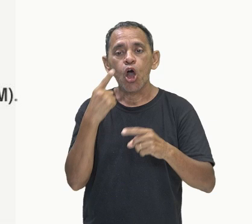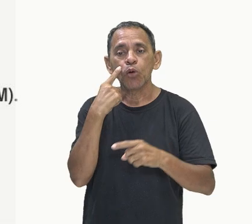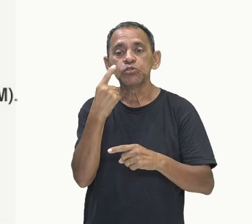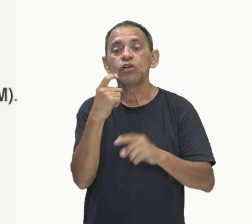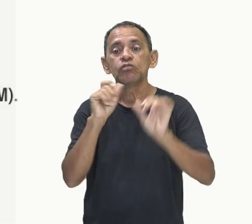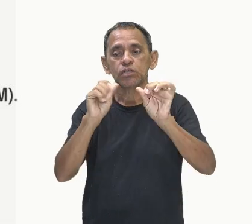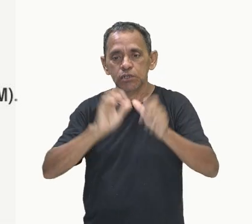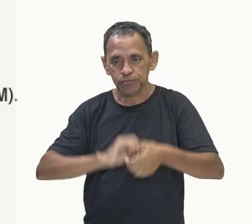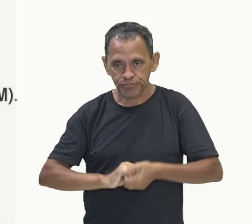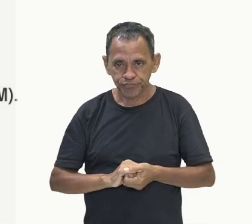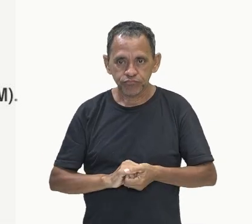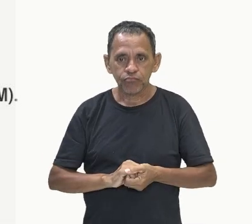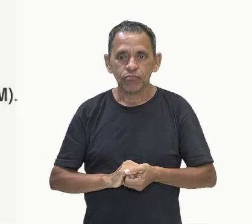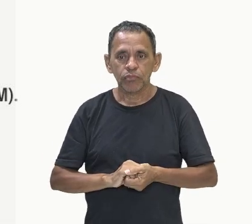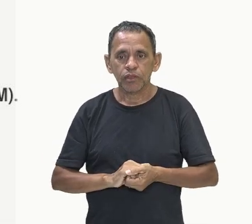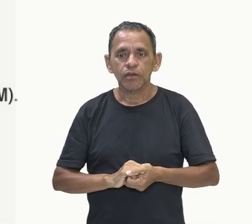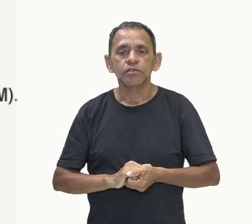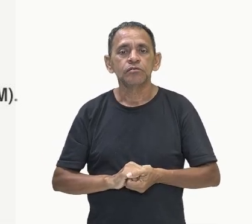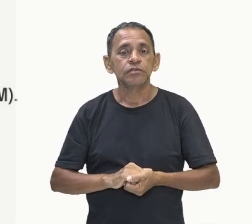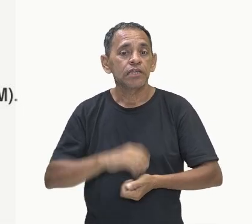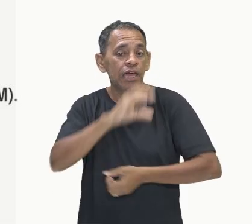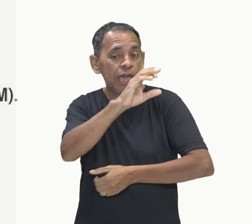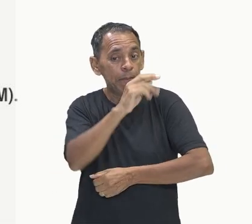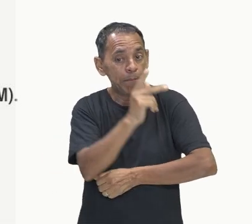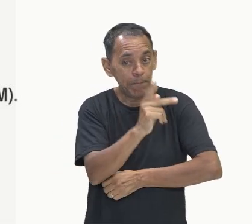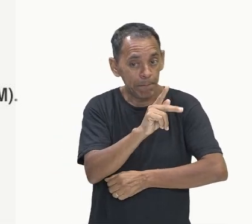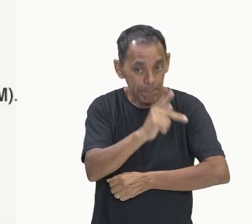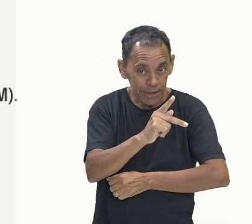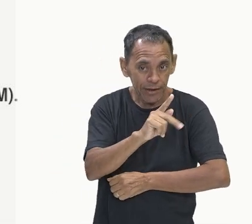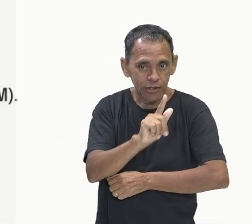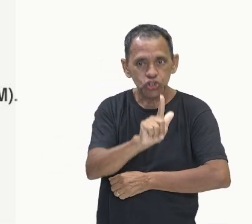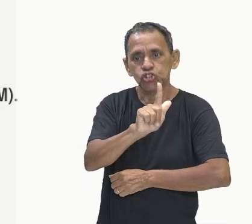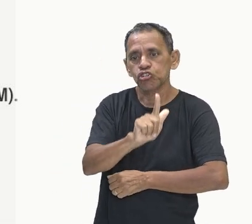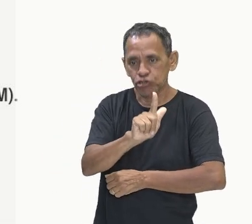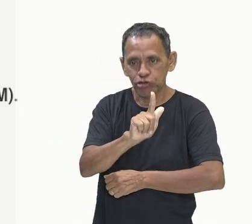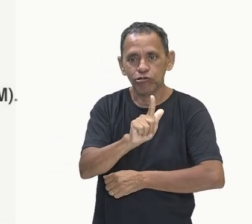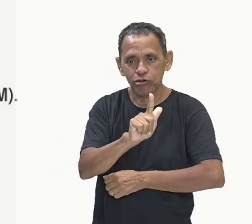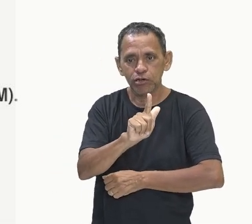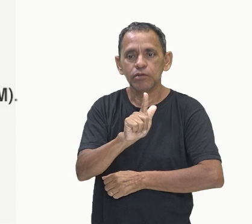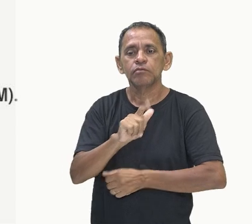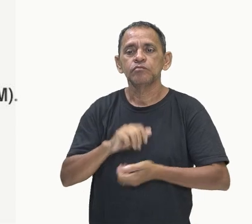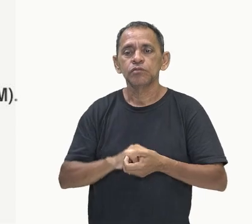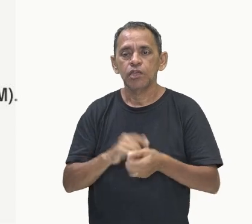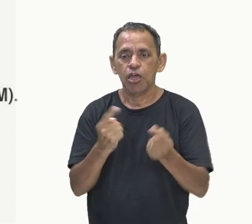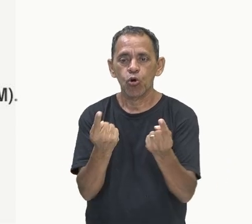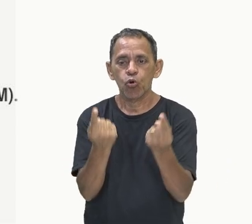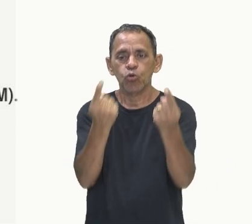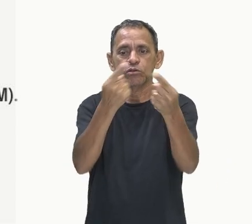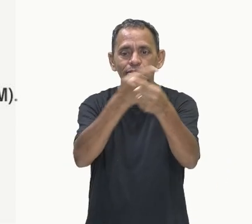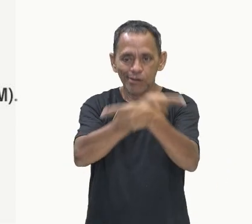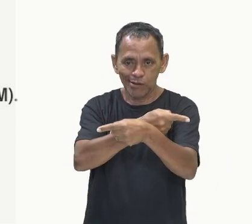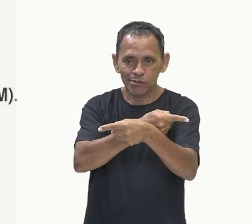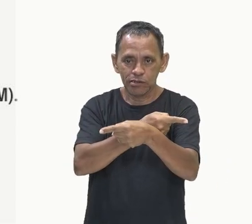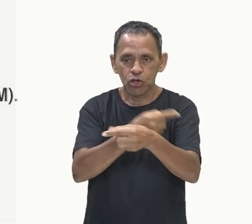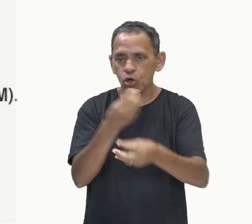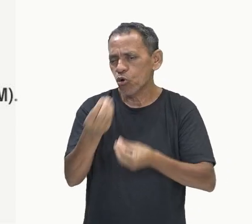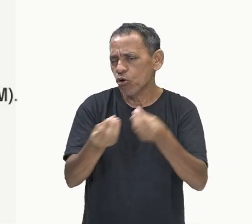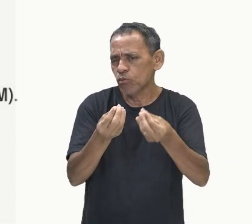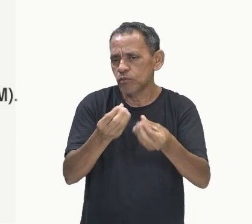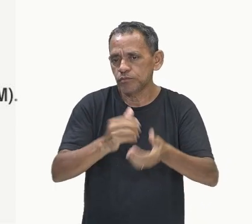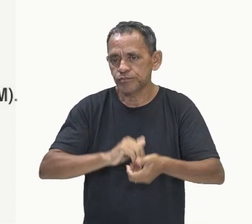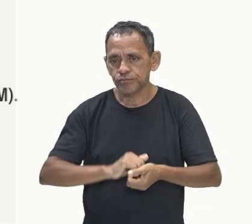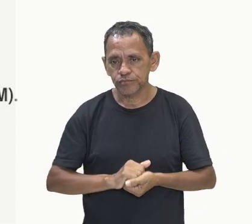que a energia potencial gravitacional ela é invertida. Então, se no